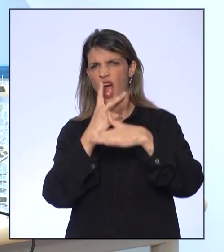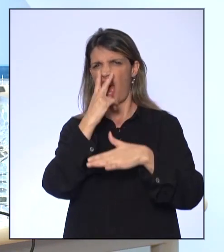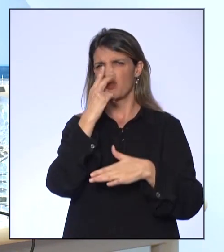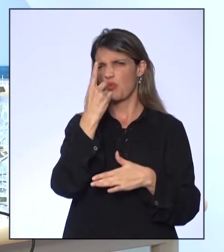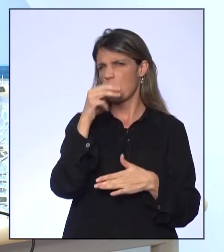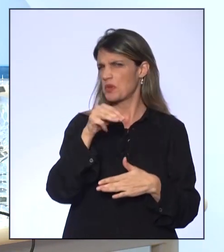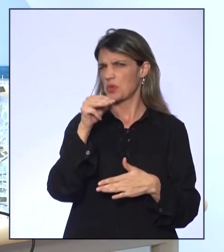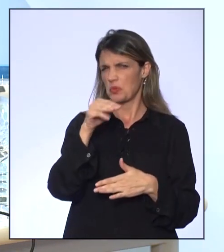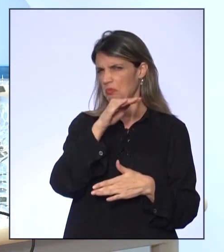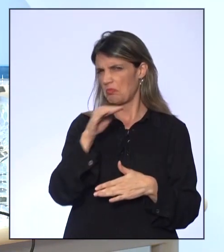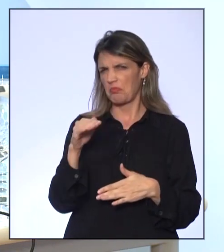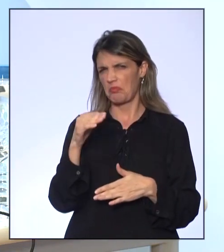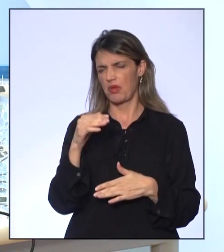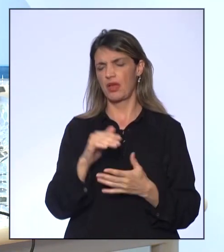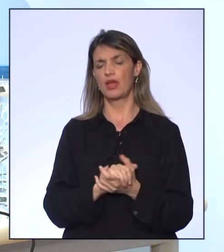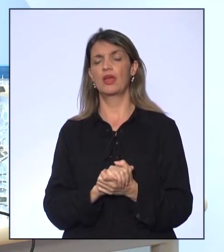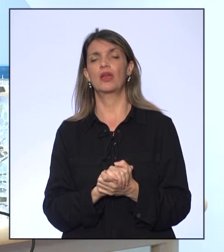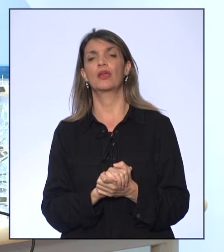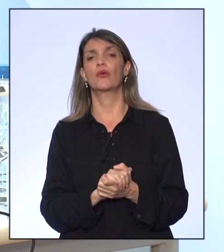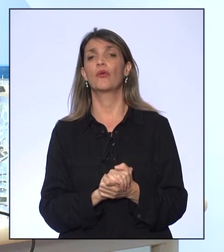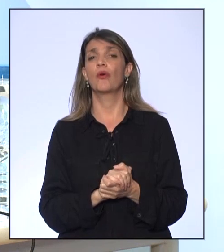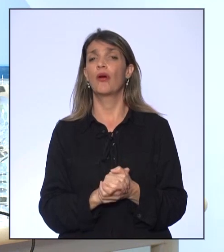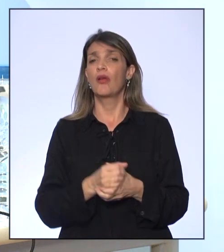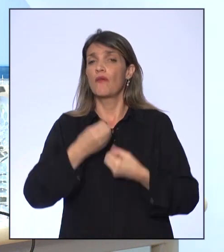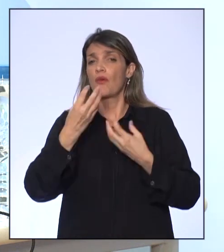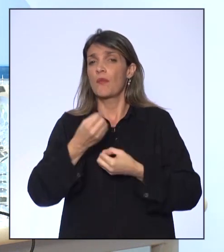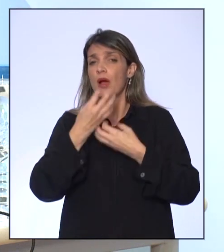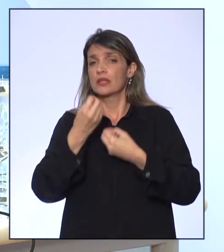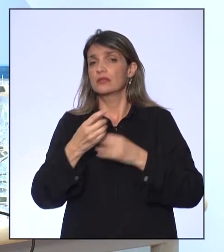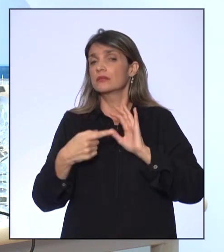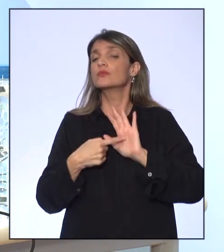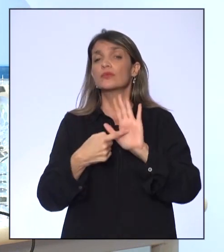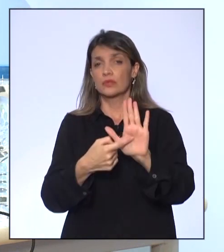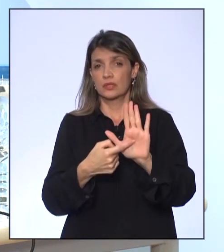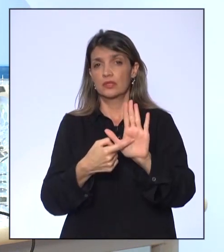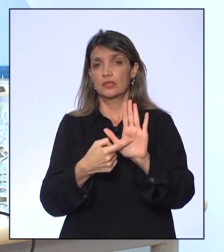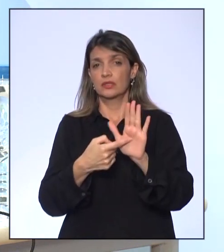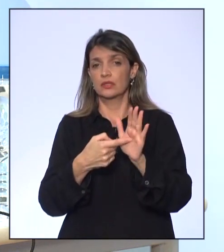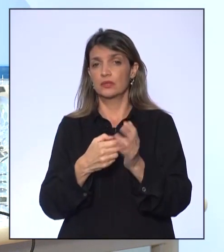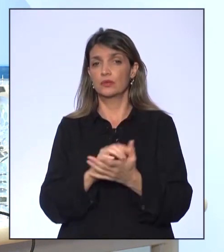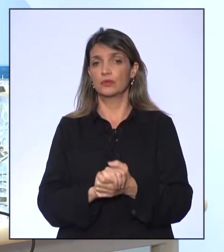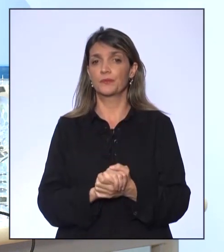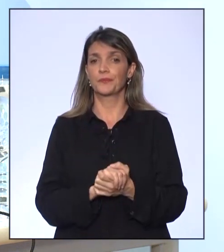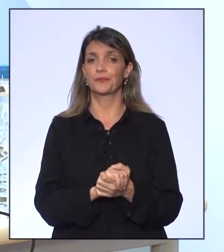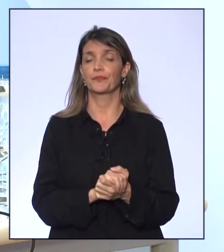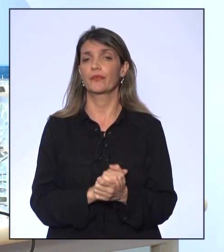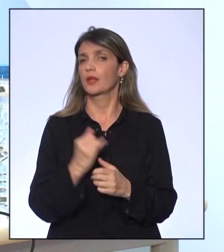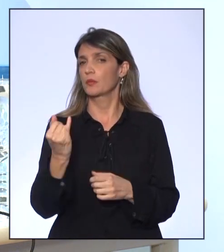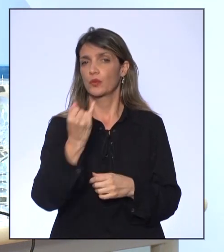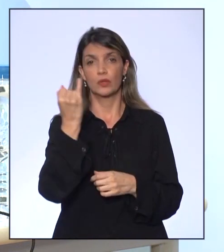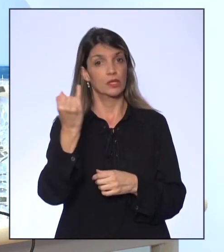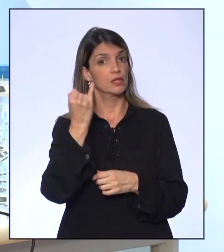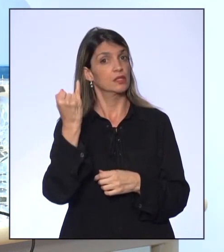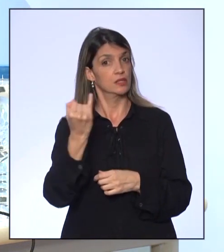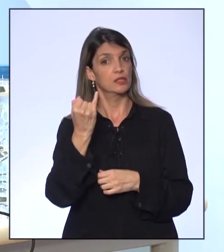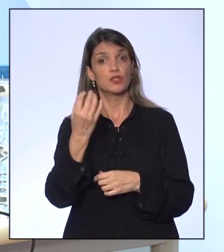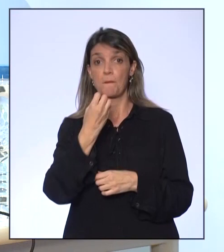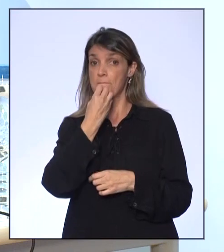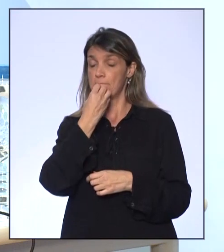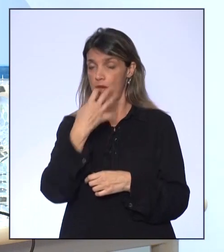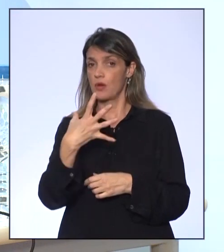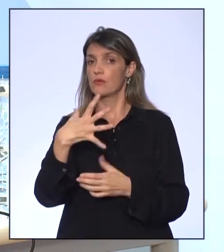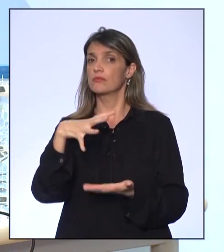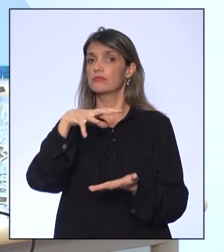e meio, algo assim, dando todas as informações. É uma iniciativa muito importante, vale a pena se